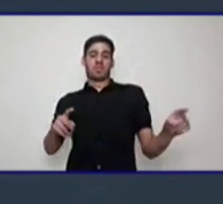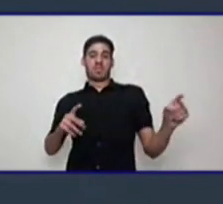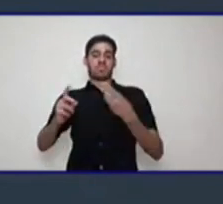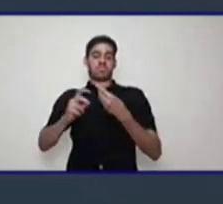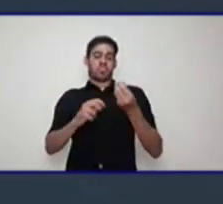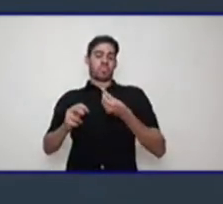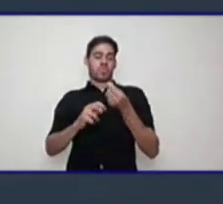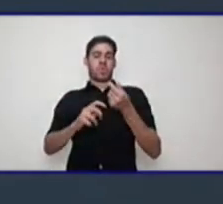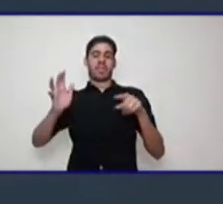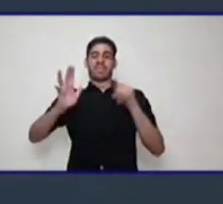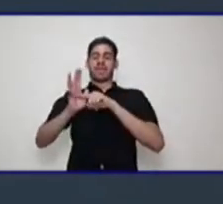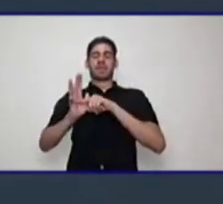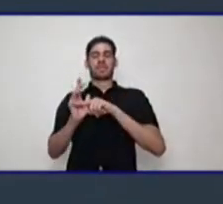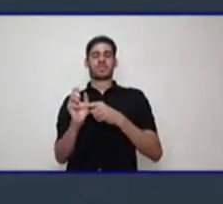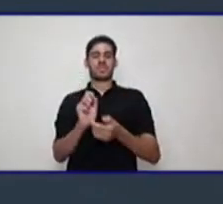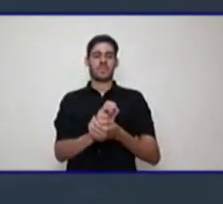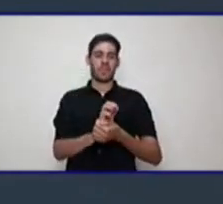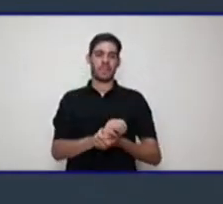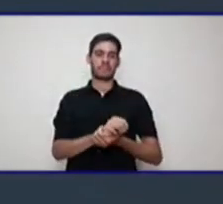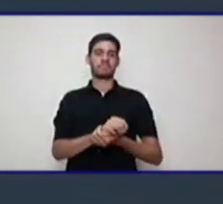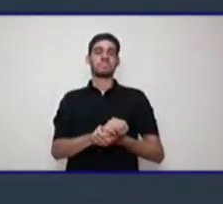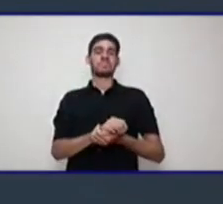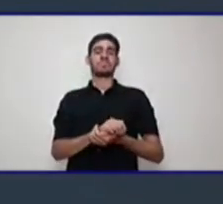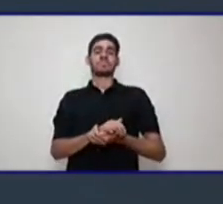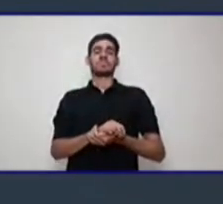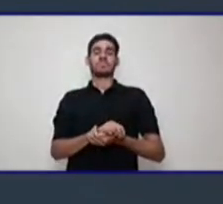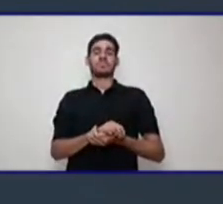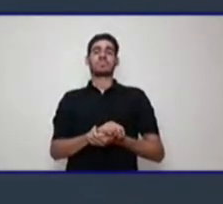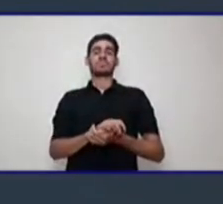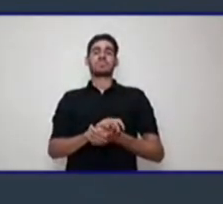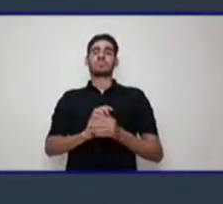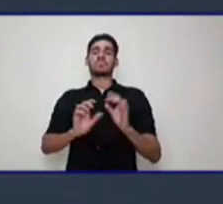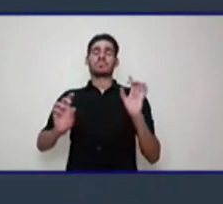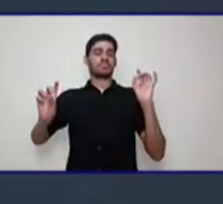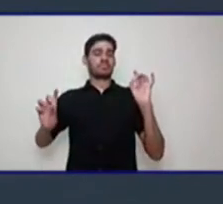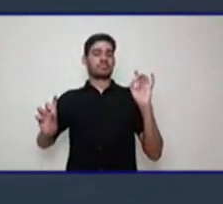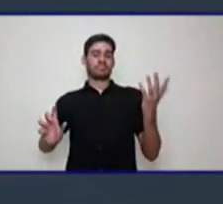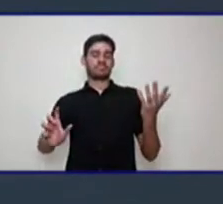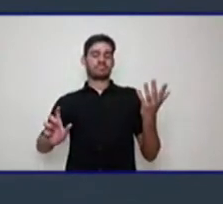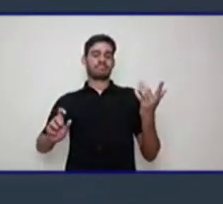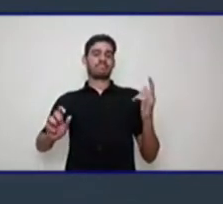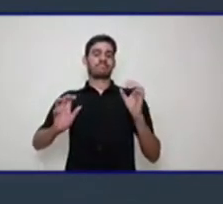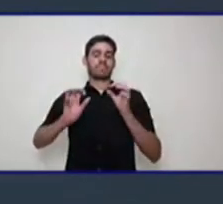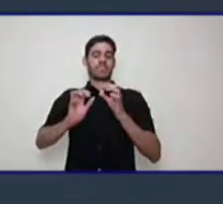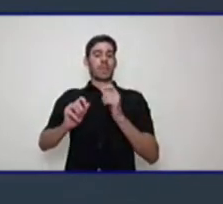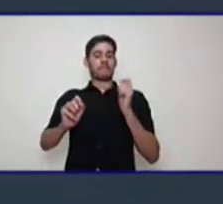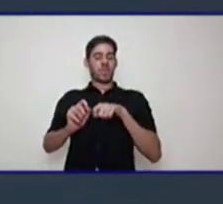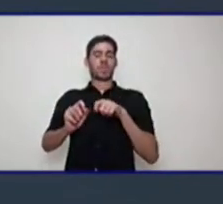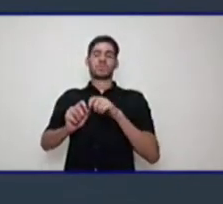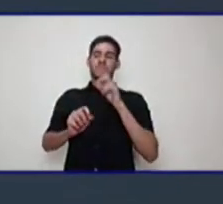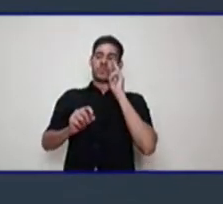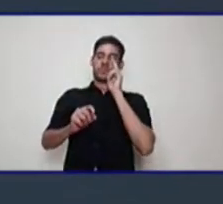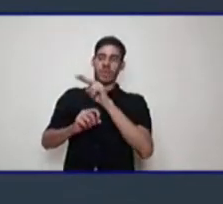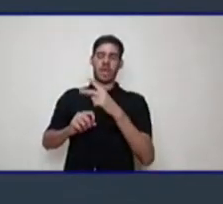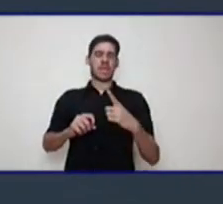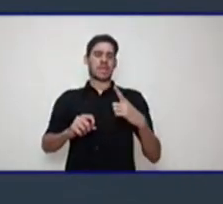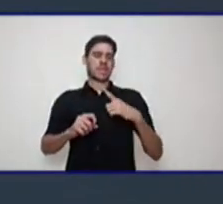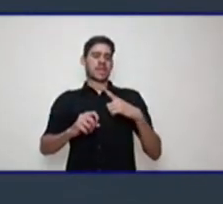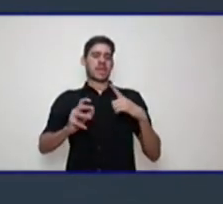qualificação negativa, sendo despiciando aferir a existência de